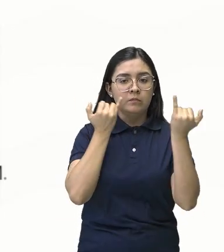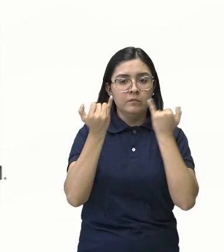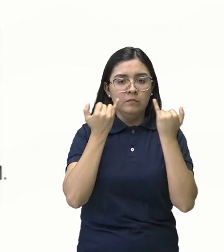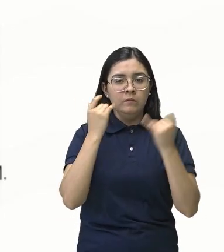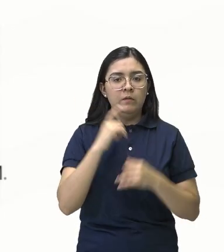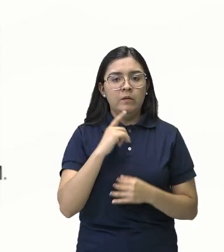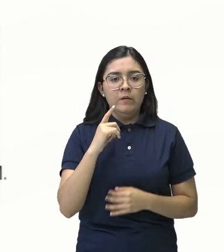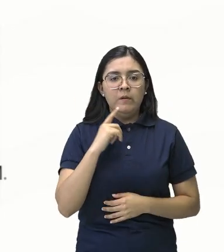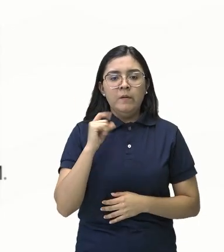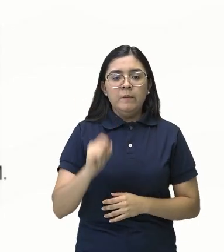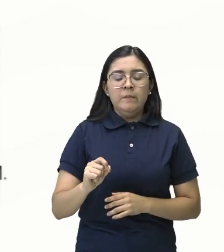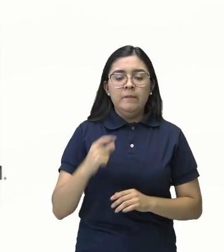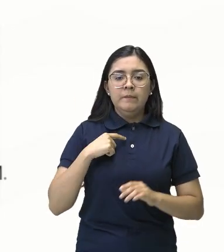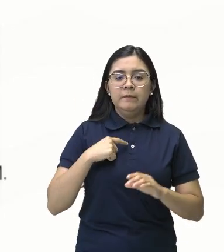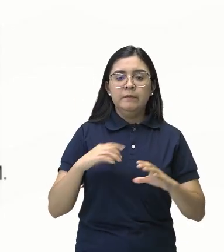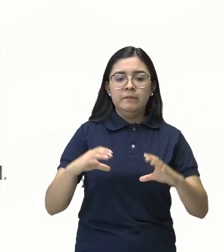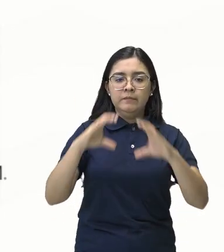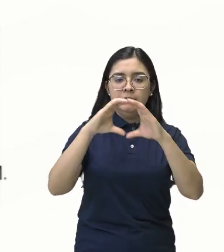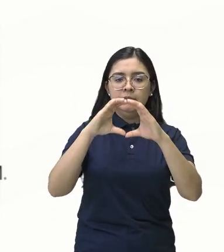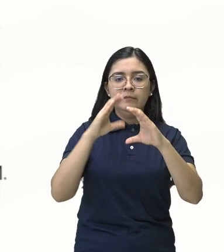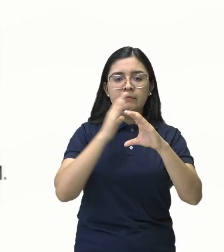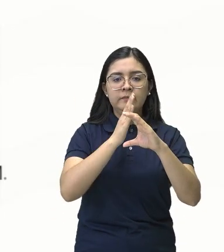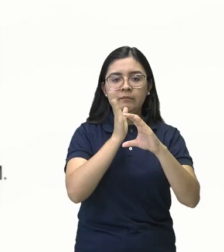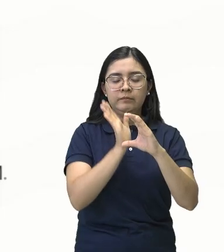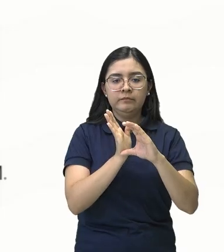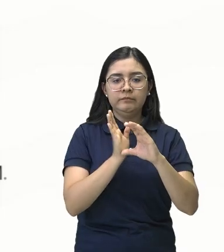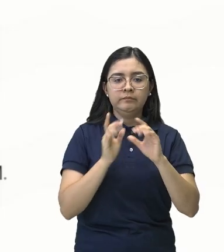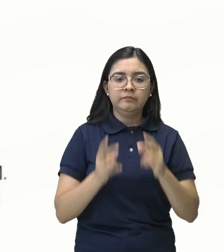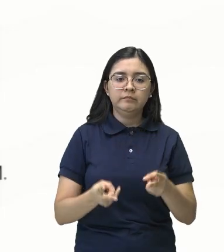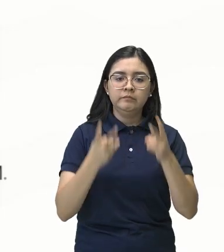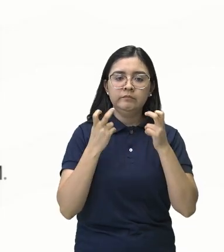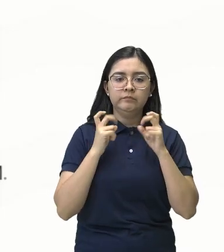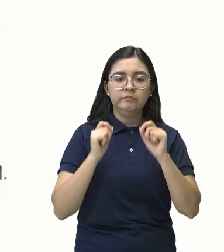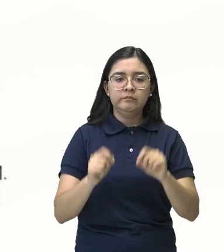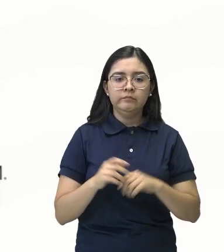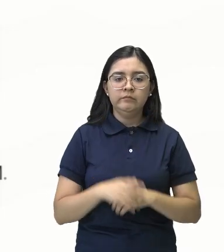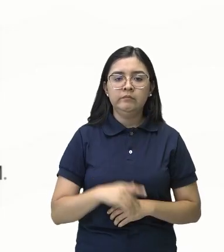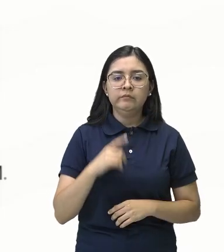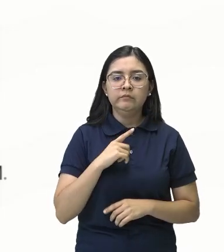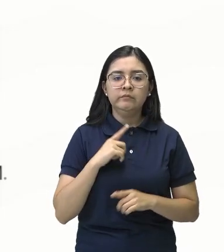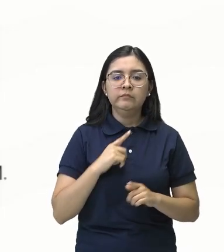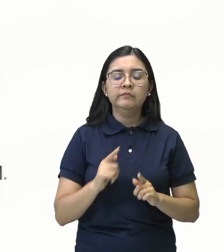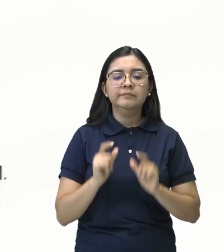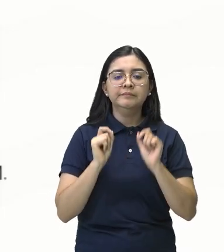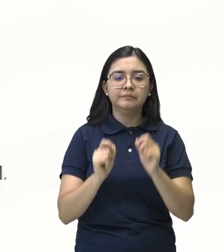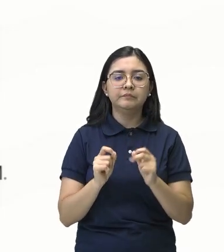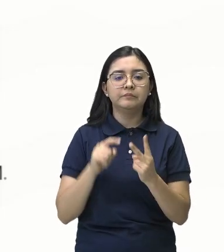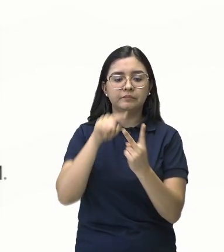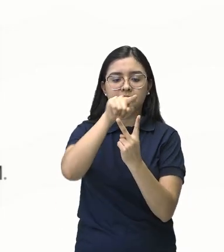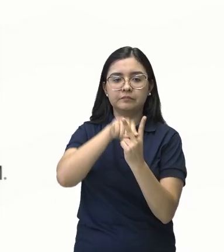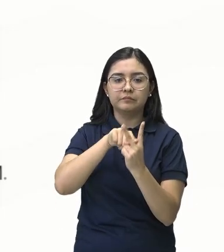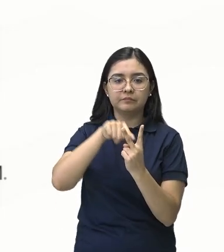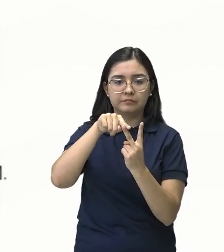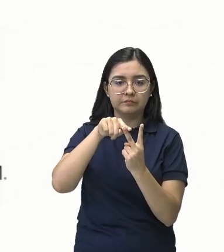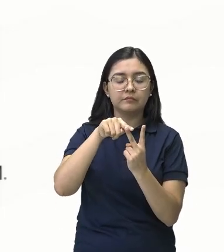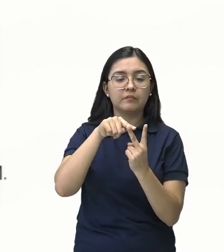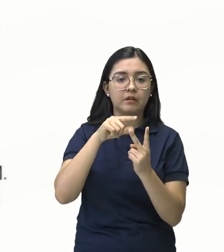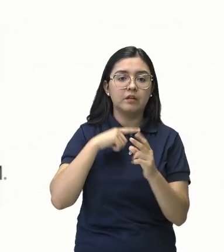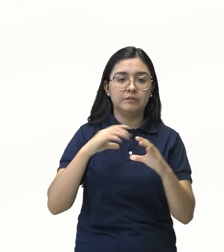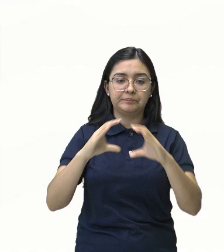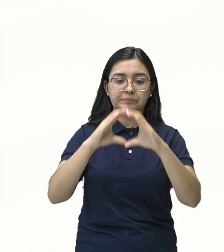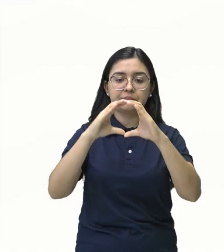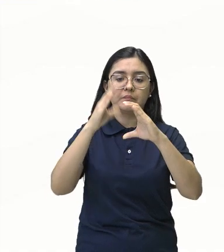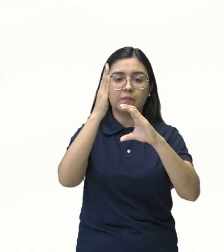tem aqui no nosso gráfico. Observe que o nosso gráfico aqui está partido exatamente ao